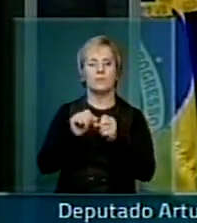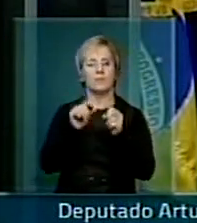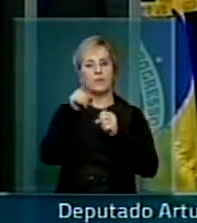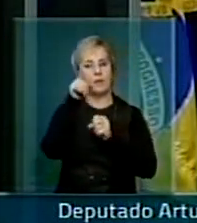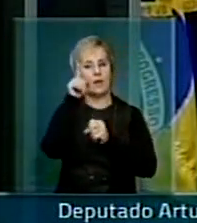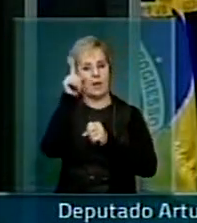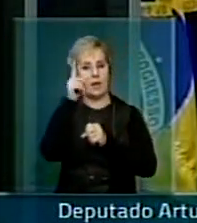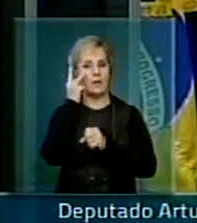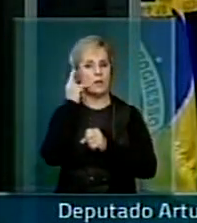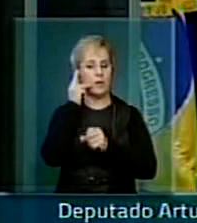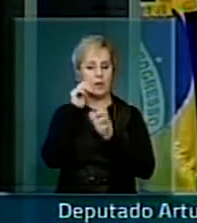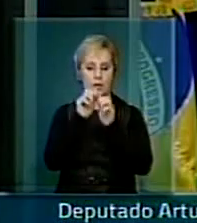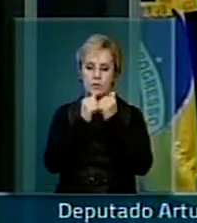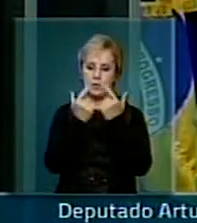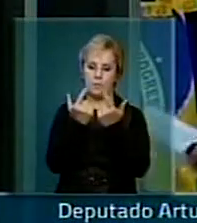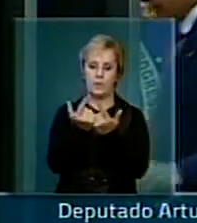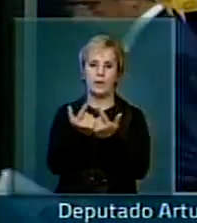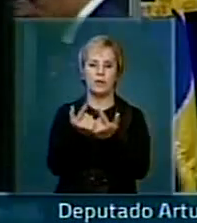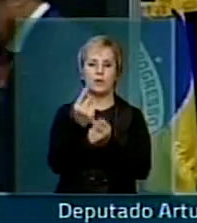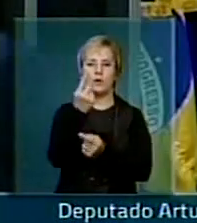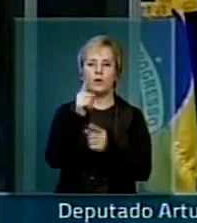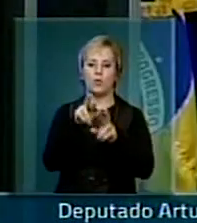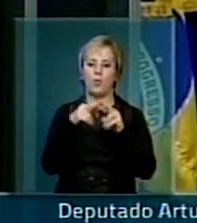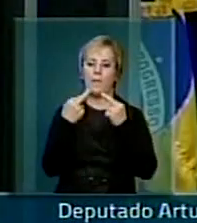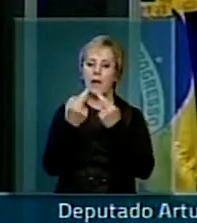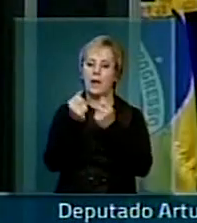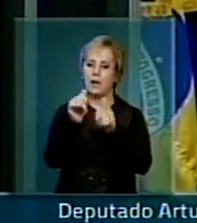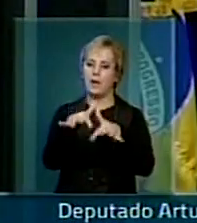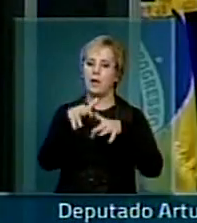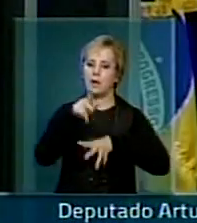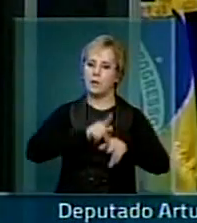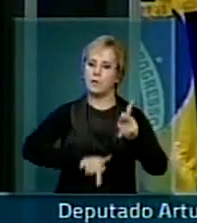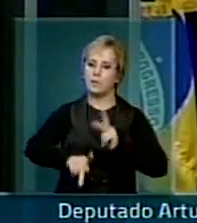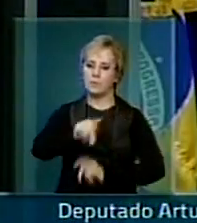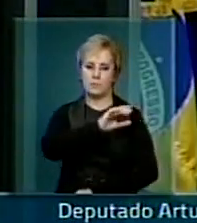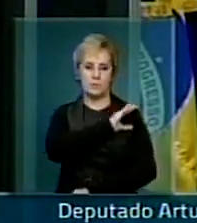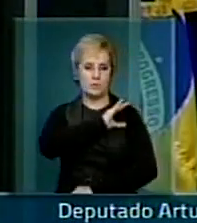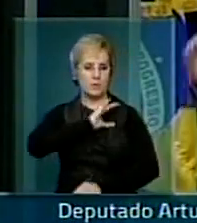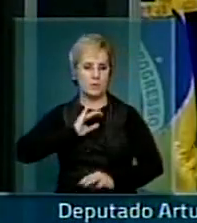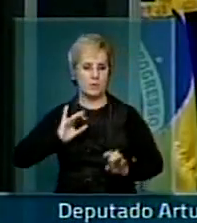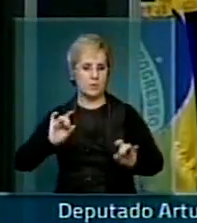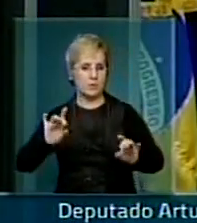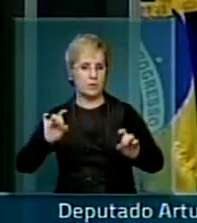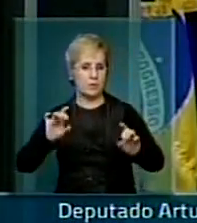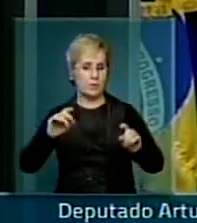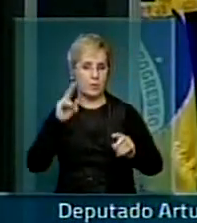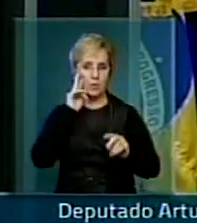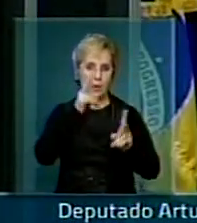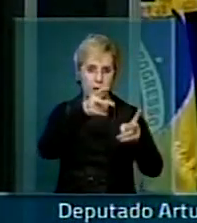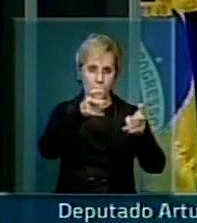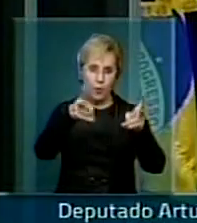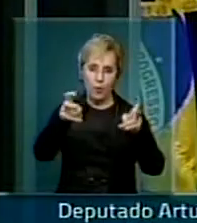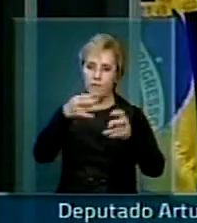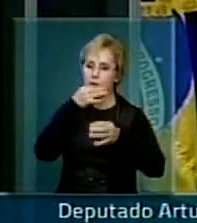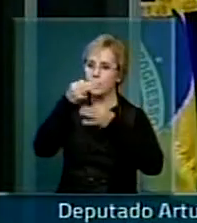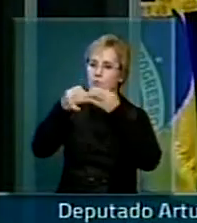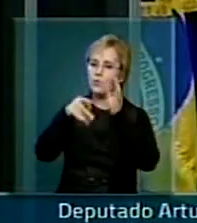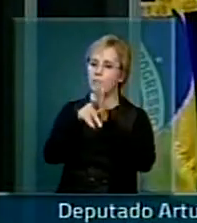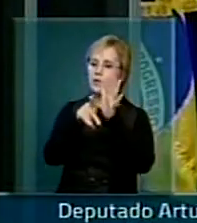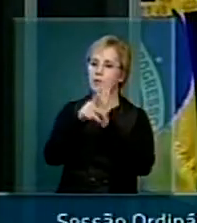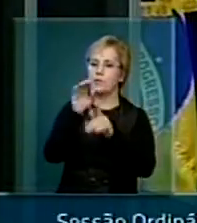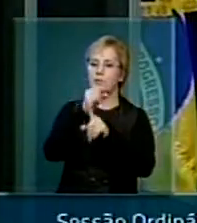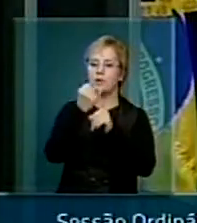Assembleia Legislativa uma audiência pública da comissão especial para ouvir a sociedade cearense, as ideias.